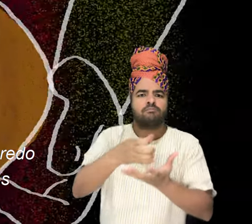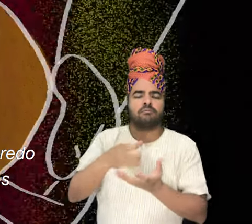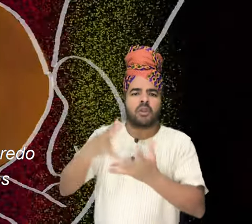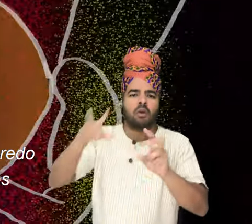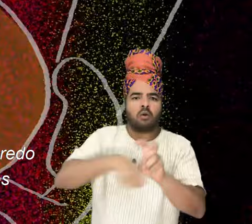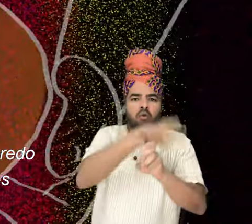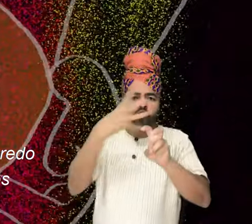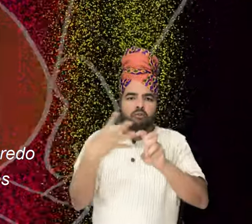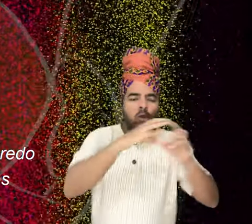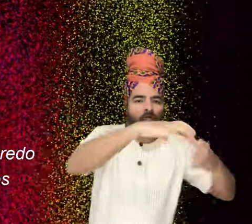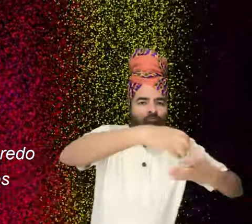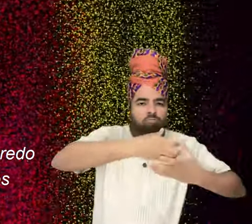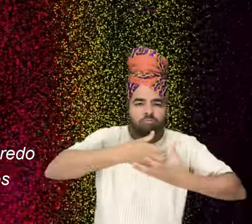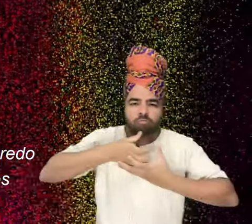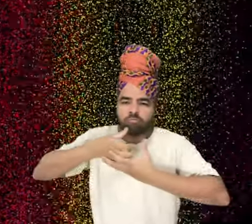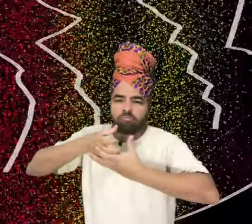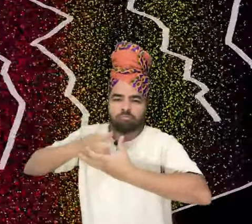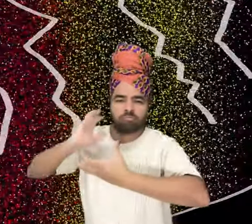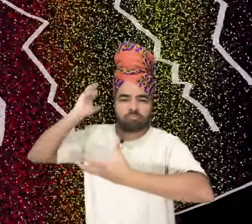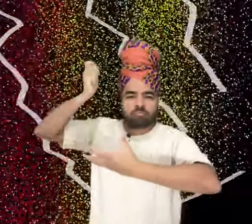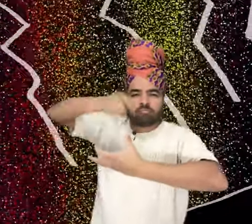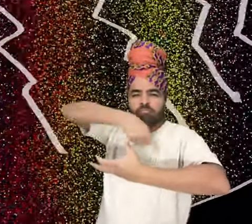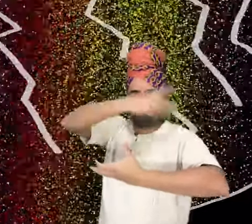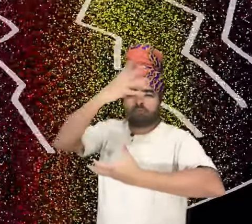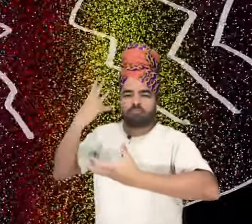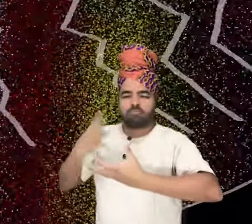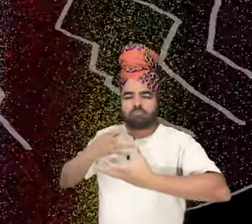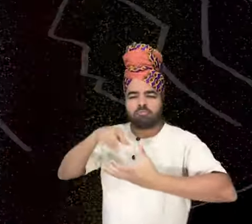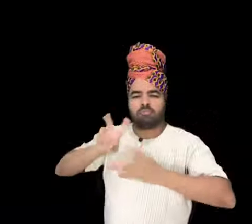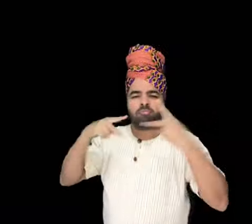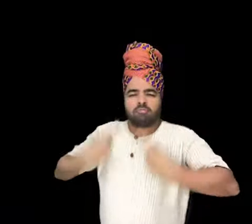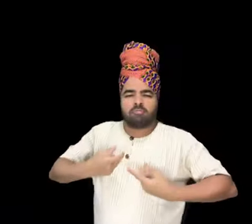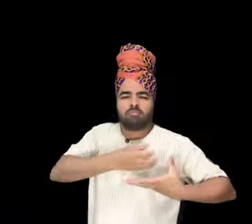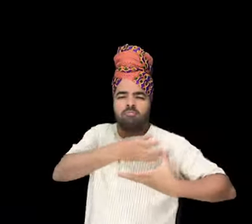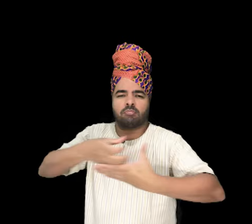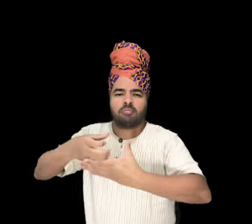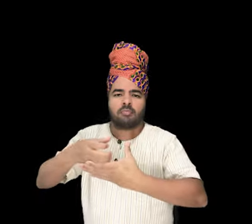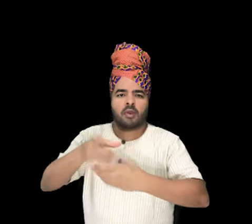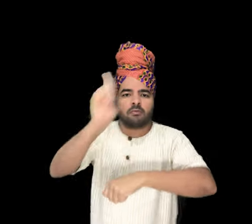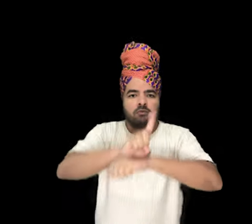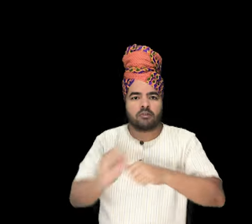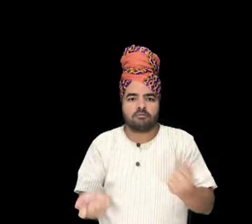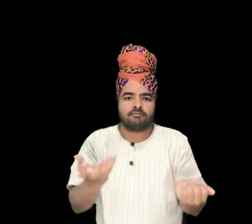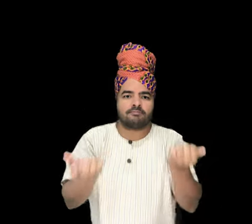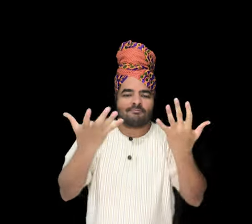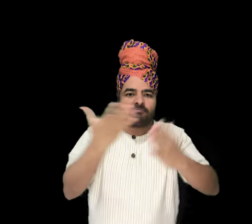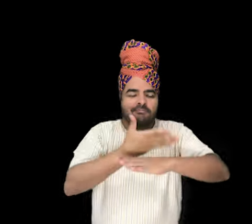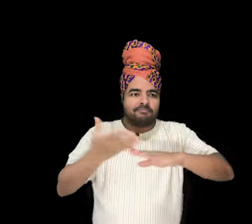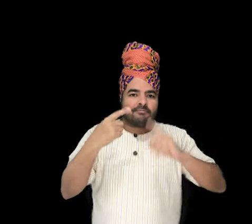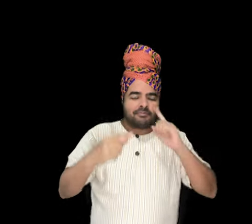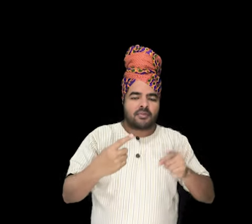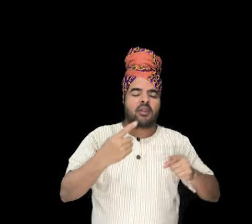oxumaré leva o segredo através do seu arco de cores até a humanidade obatalá apazigua e pouco